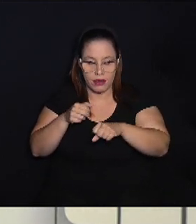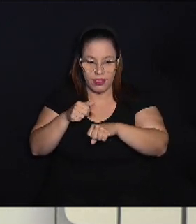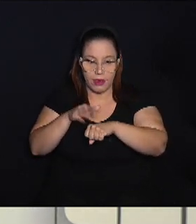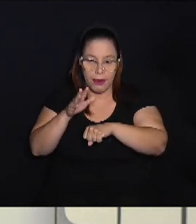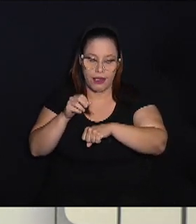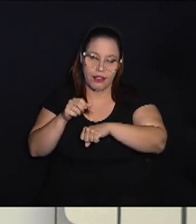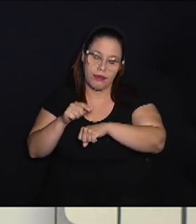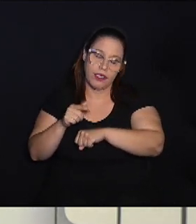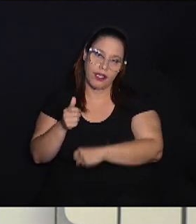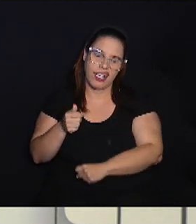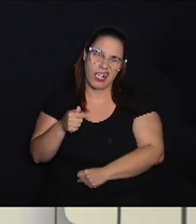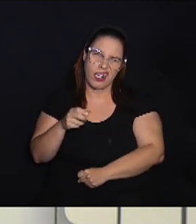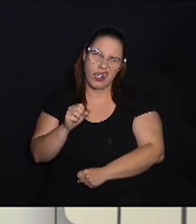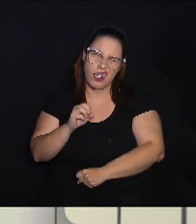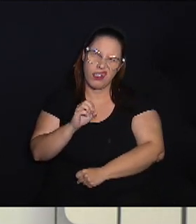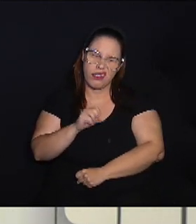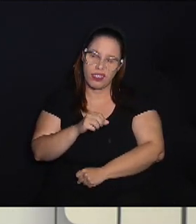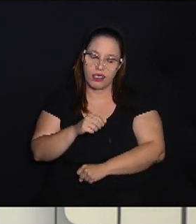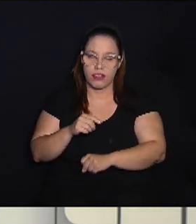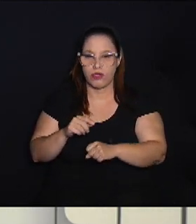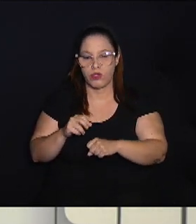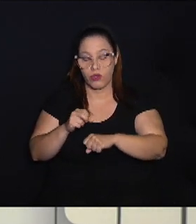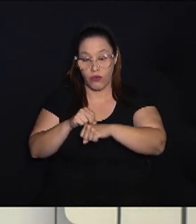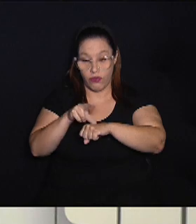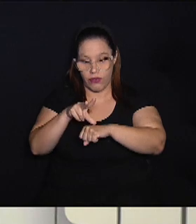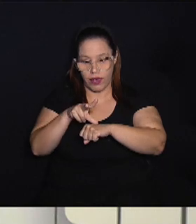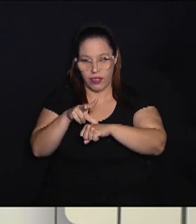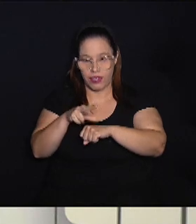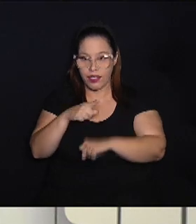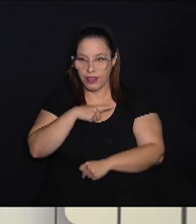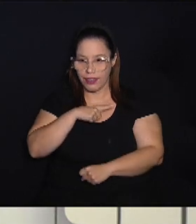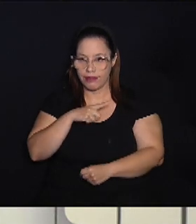disponíveis para esta quarta-feira. Confira algumas delas.